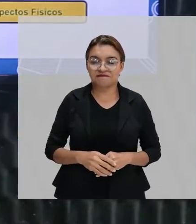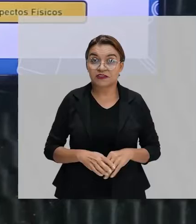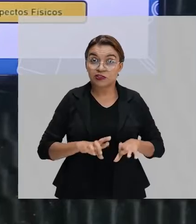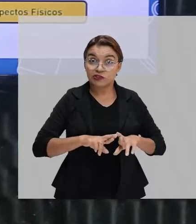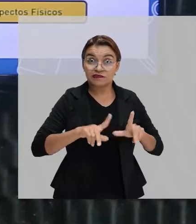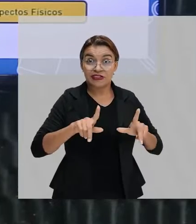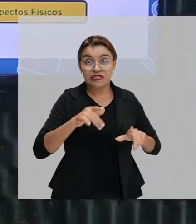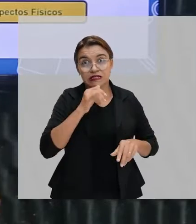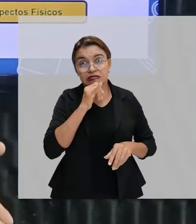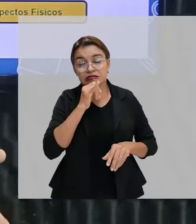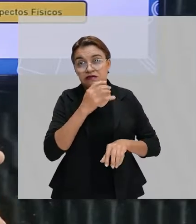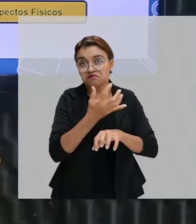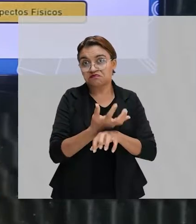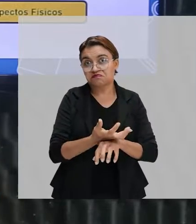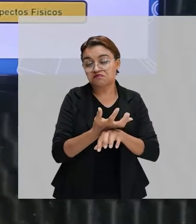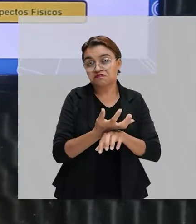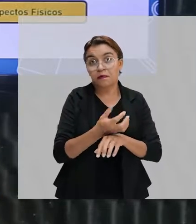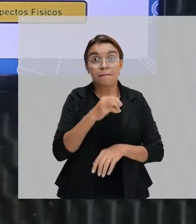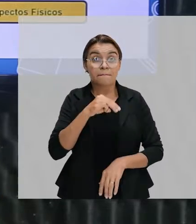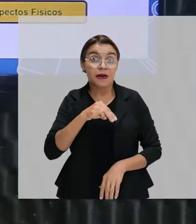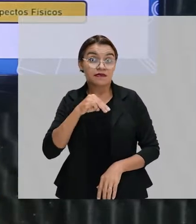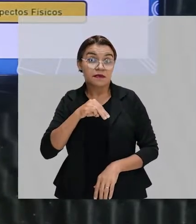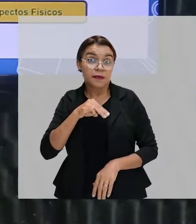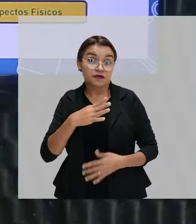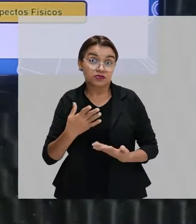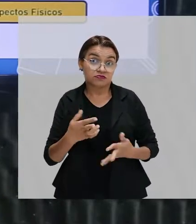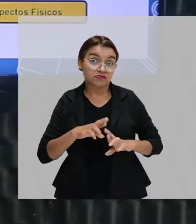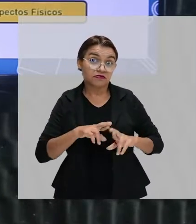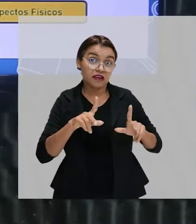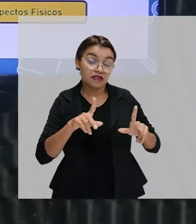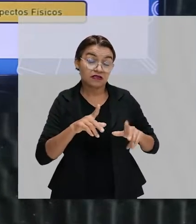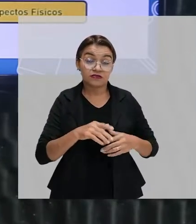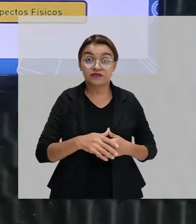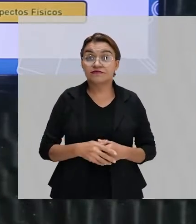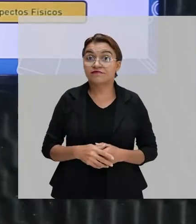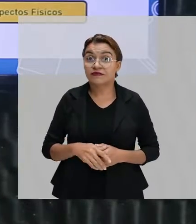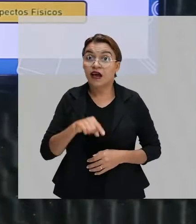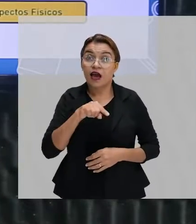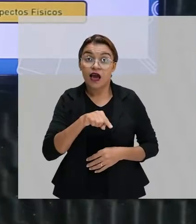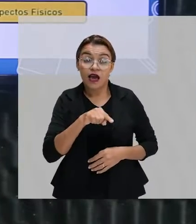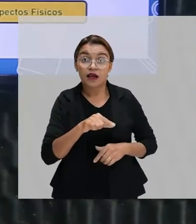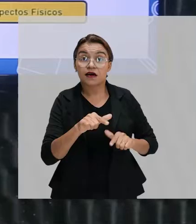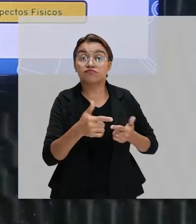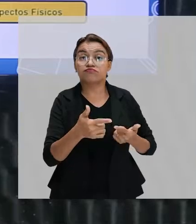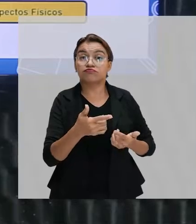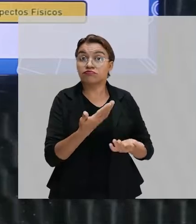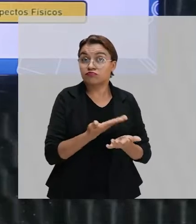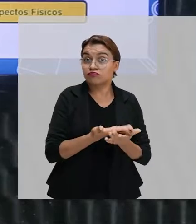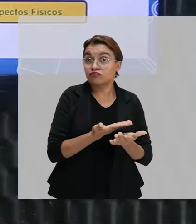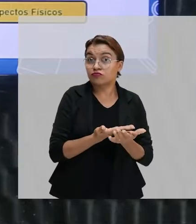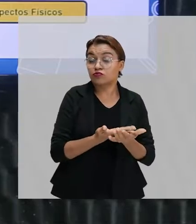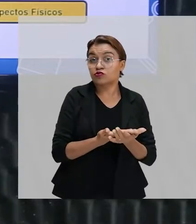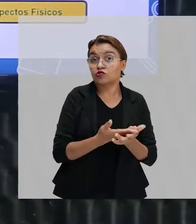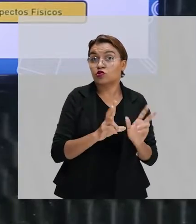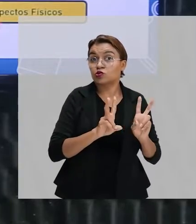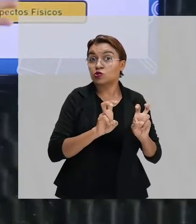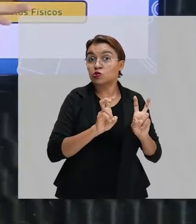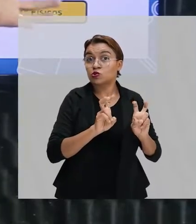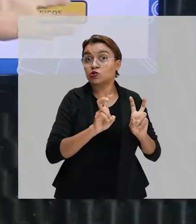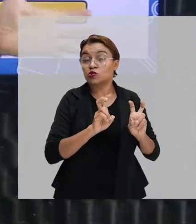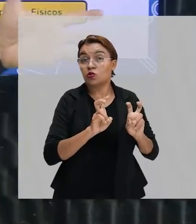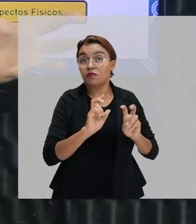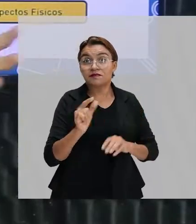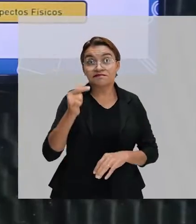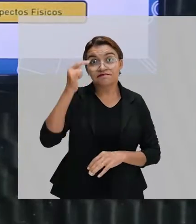Diferentemente por exemplo de uma disciplina como matemática a matemática ela trabalha ali as questões as questões